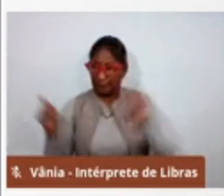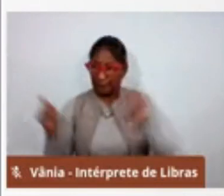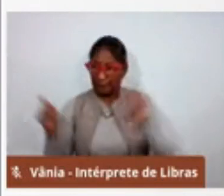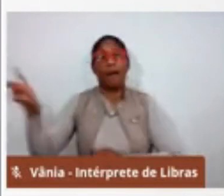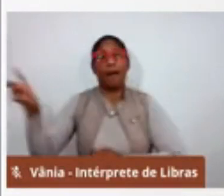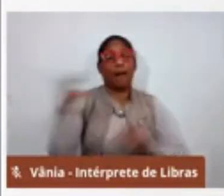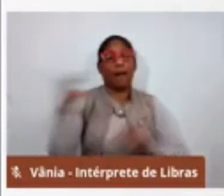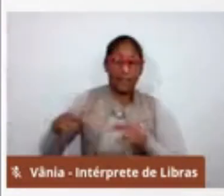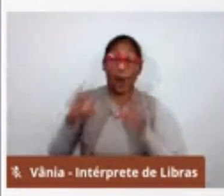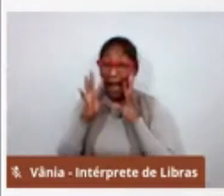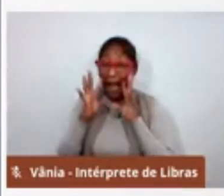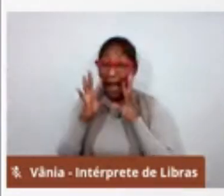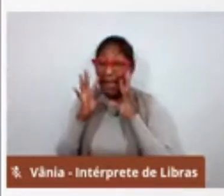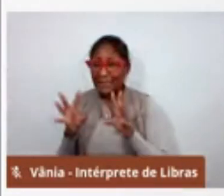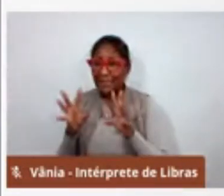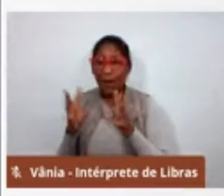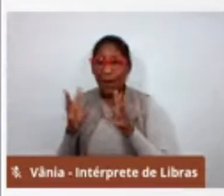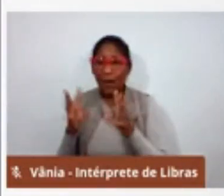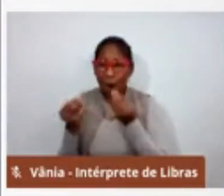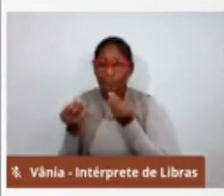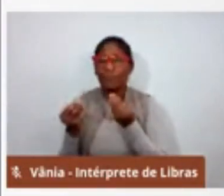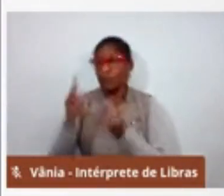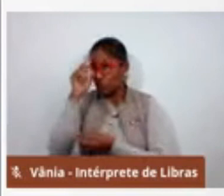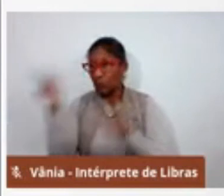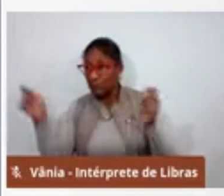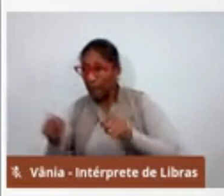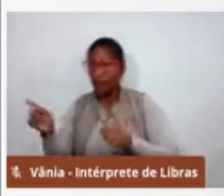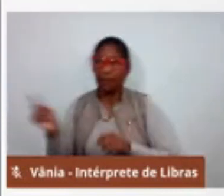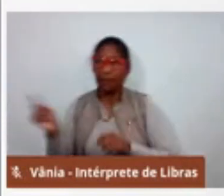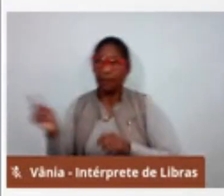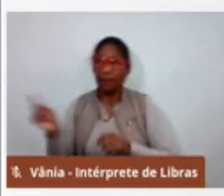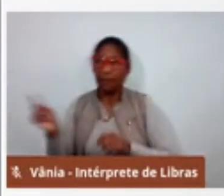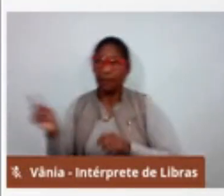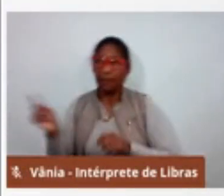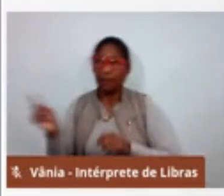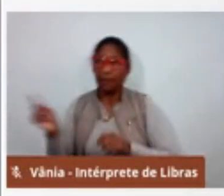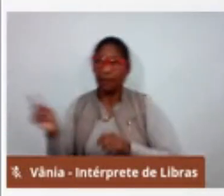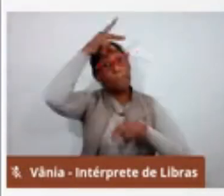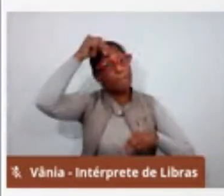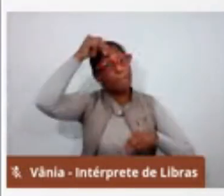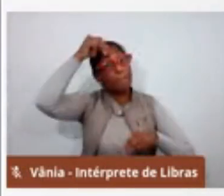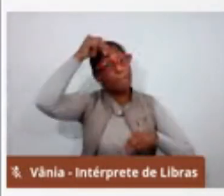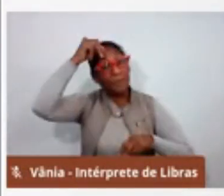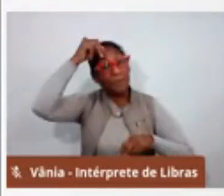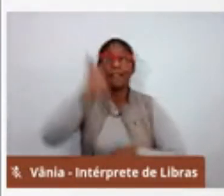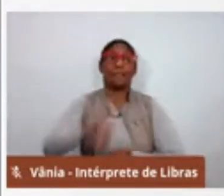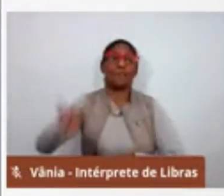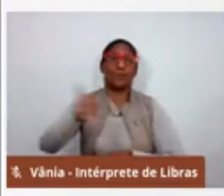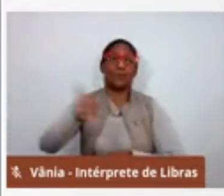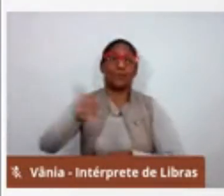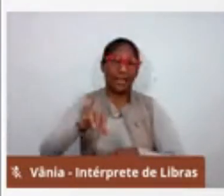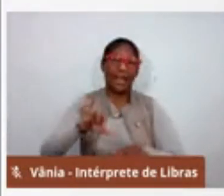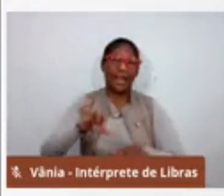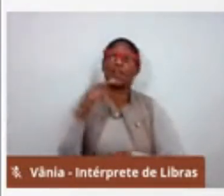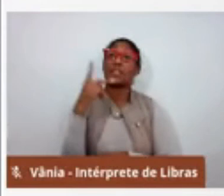de atenção hospitalar. Então, por isso que eu digo, é muito importante que os prefeitos, mesmo que a sua região